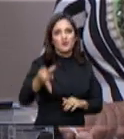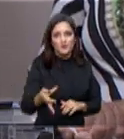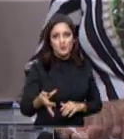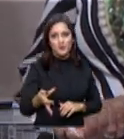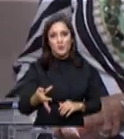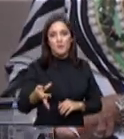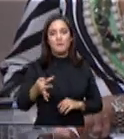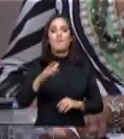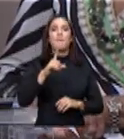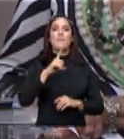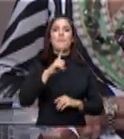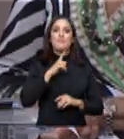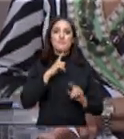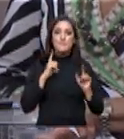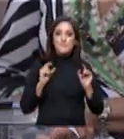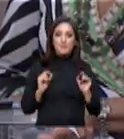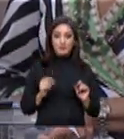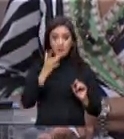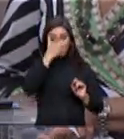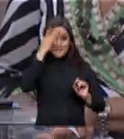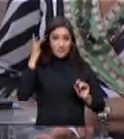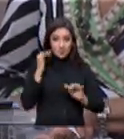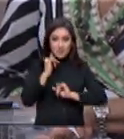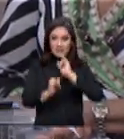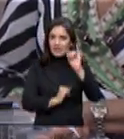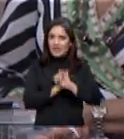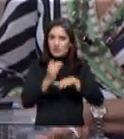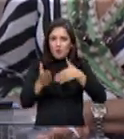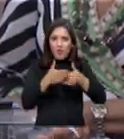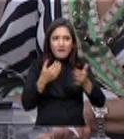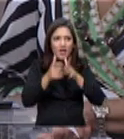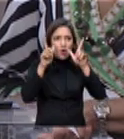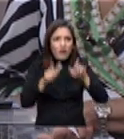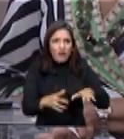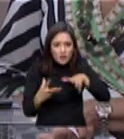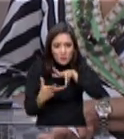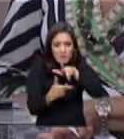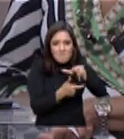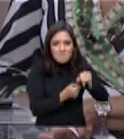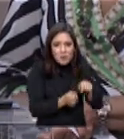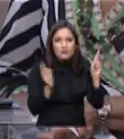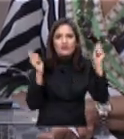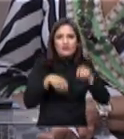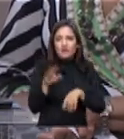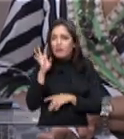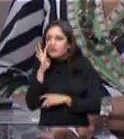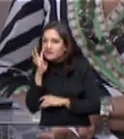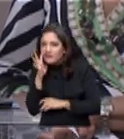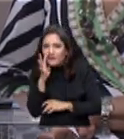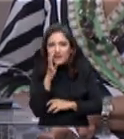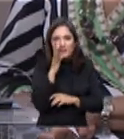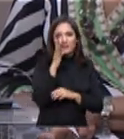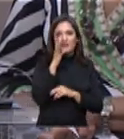Com efeito, internautas de qualquer ponto do globo poderão visitá-lo de